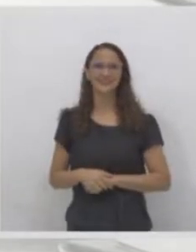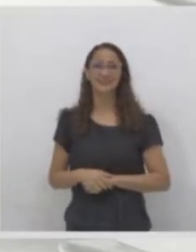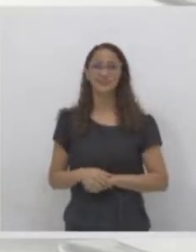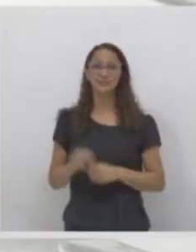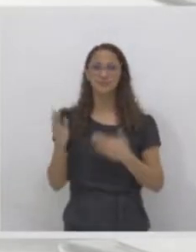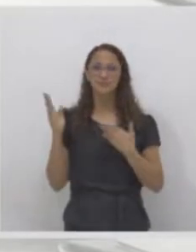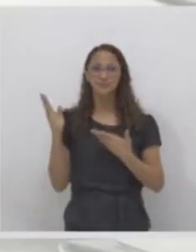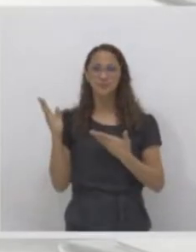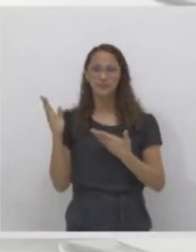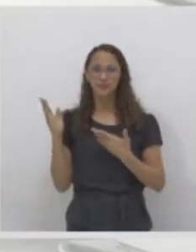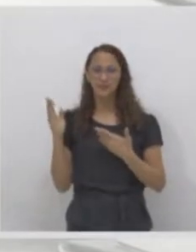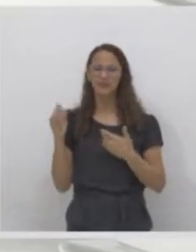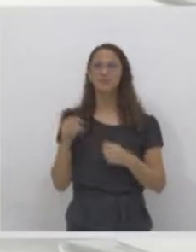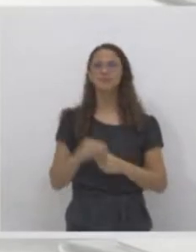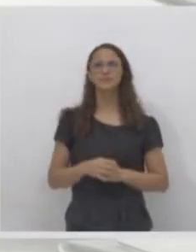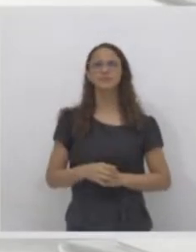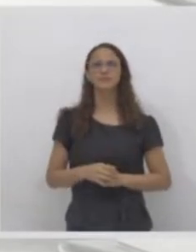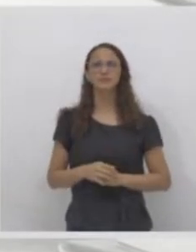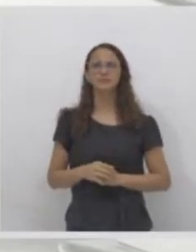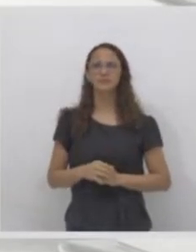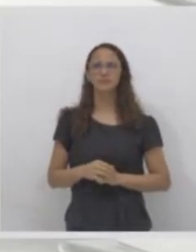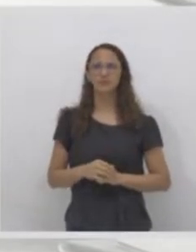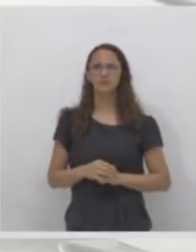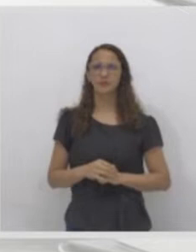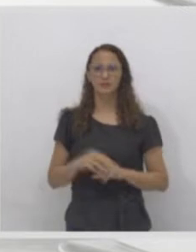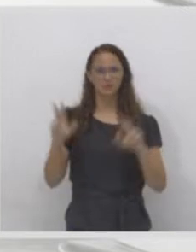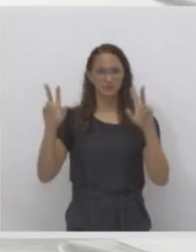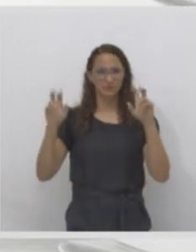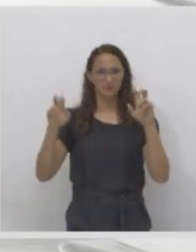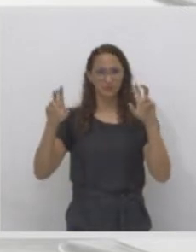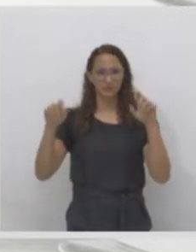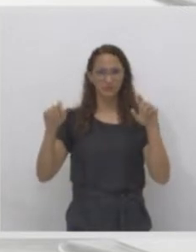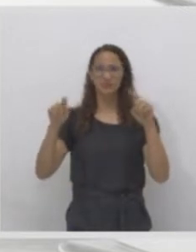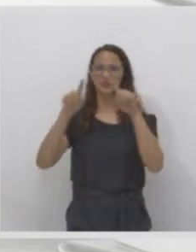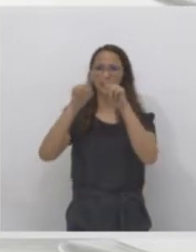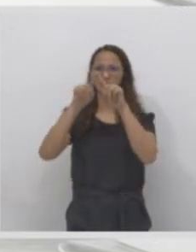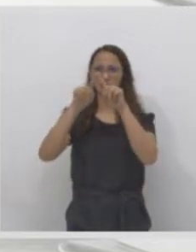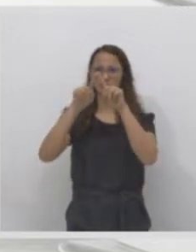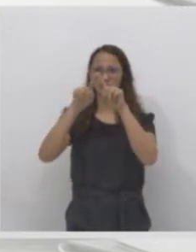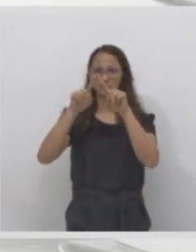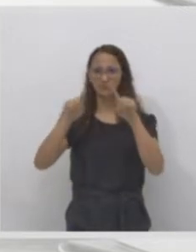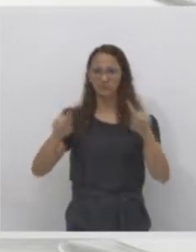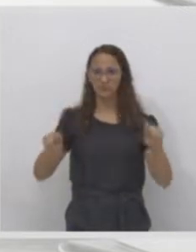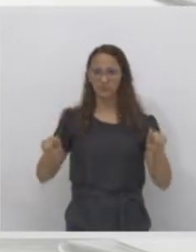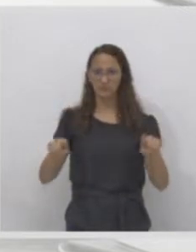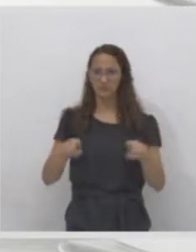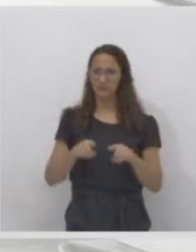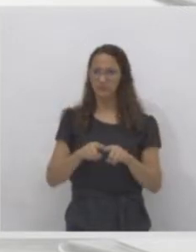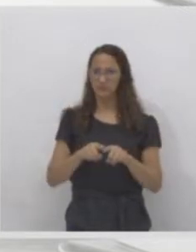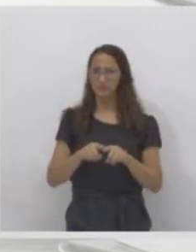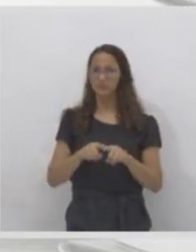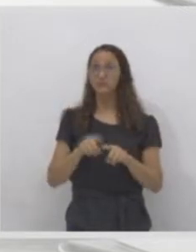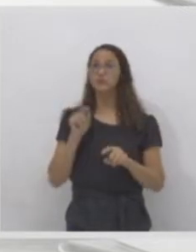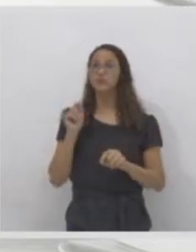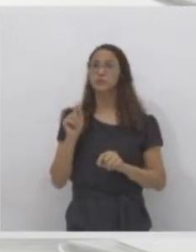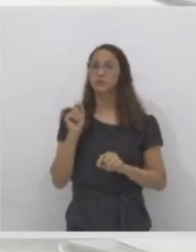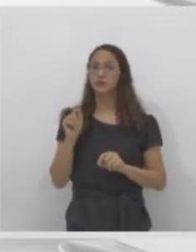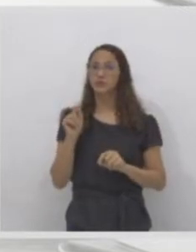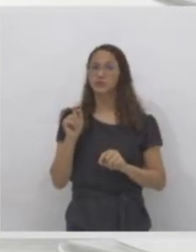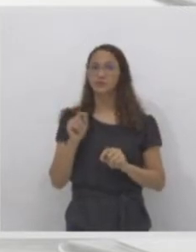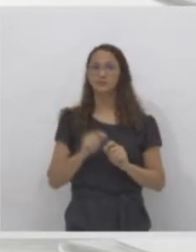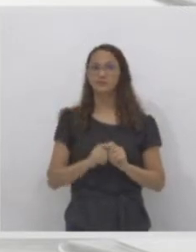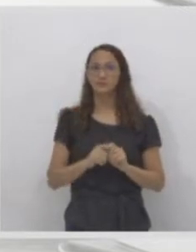Acompanhem aqui no slide o assunto triângulos. Vamos entender o que são os triângulos. Eles